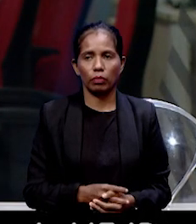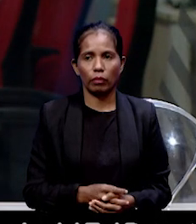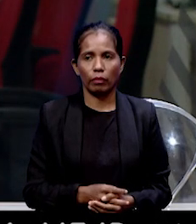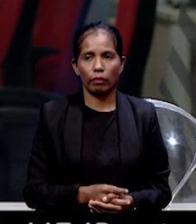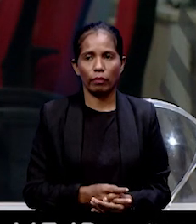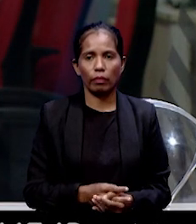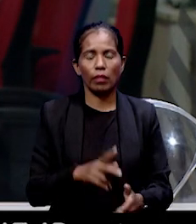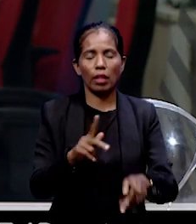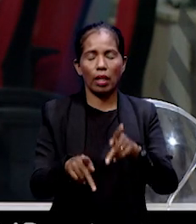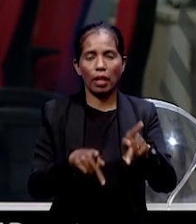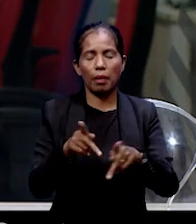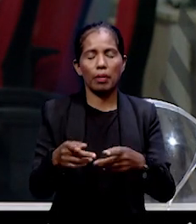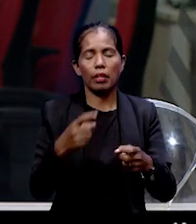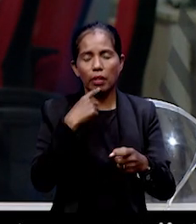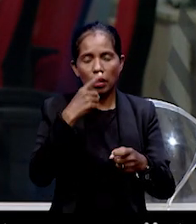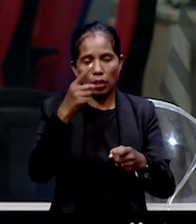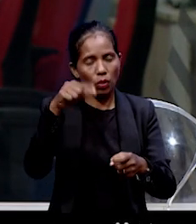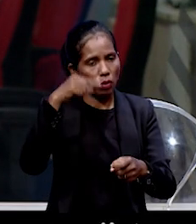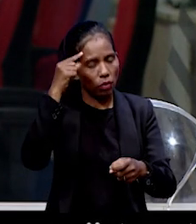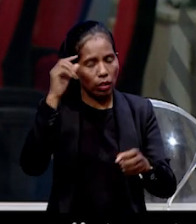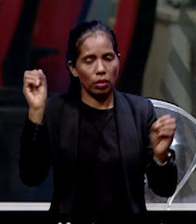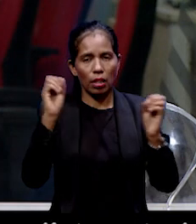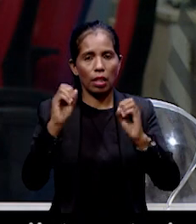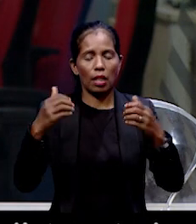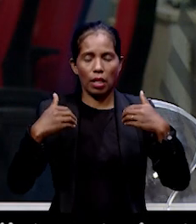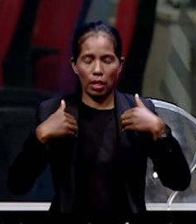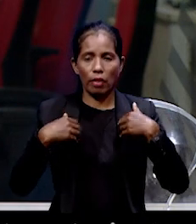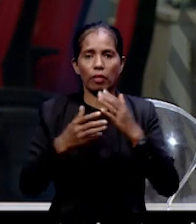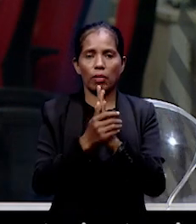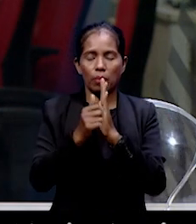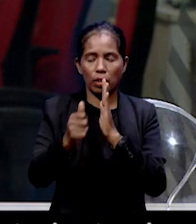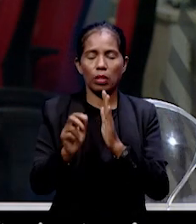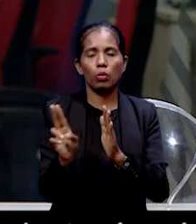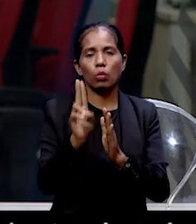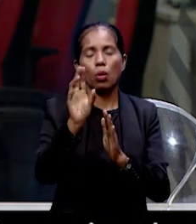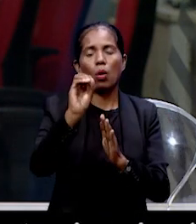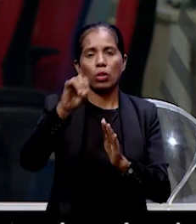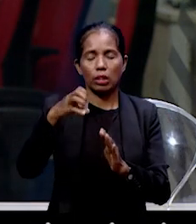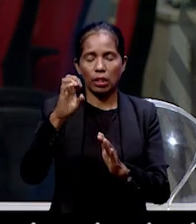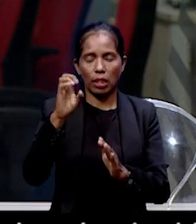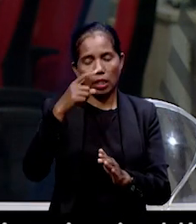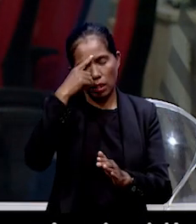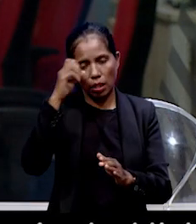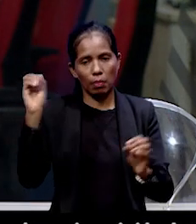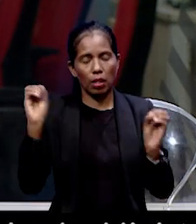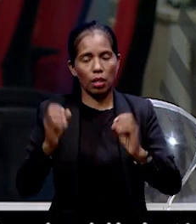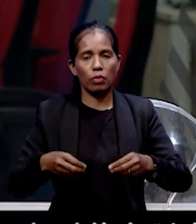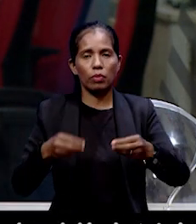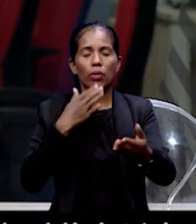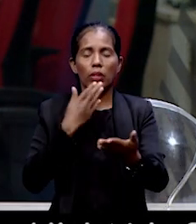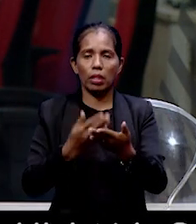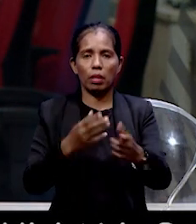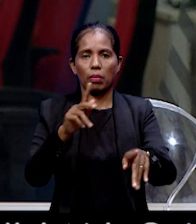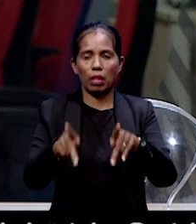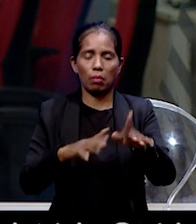Sociedade civil considera governo la incapacidade a to executa o se tamba la beneficia povo.